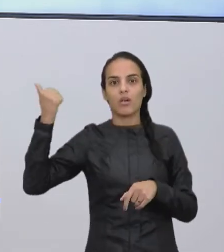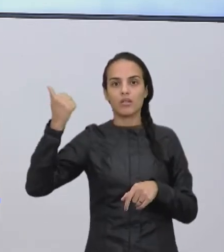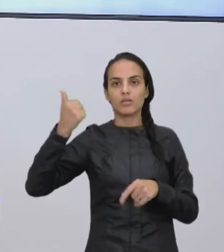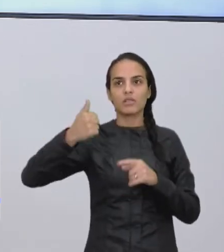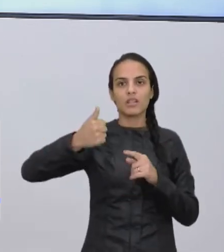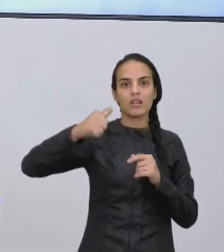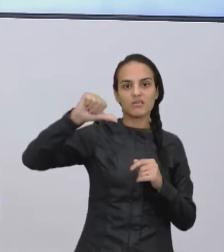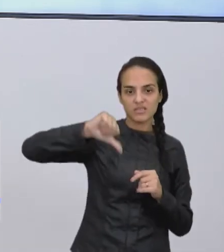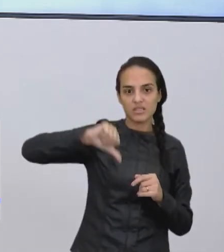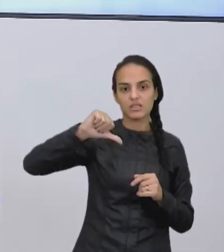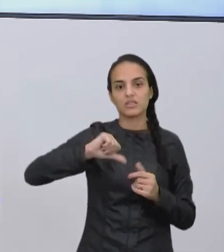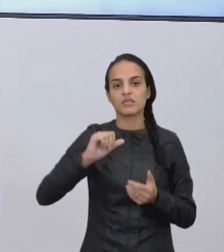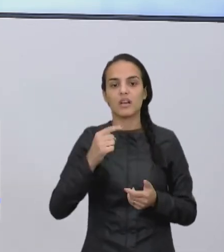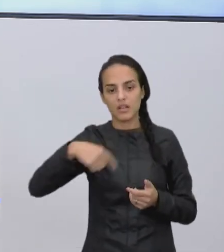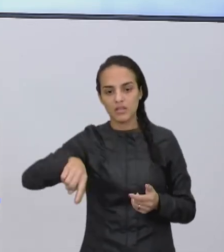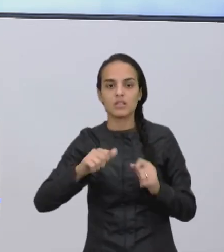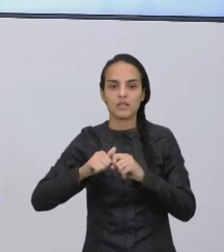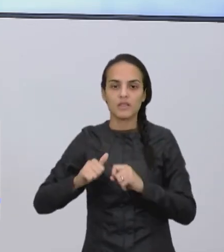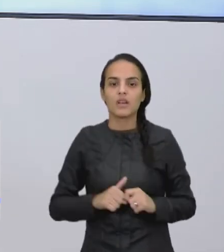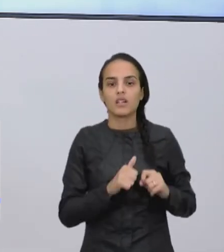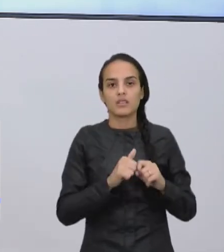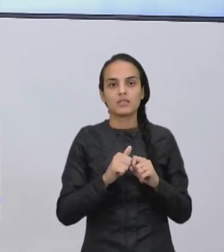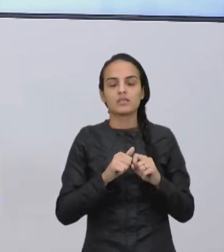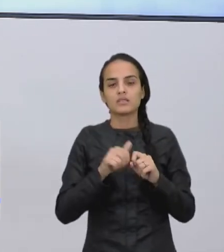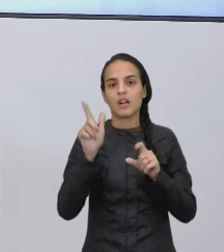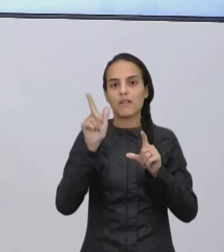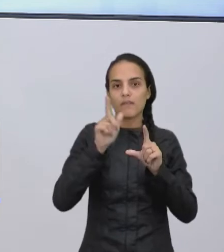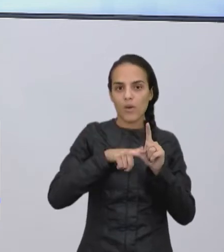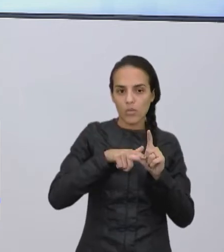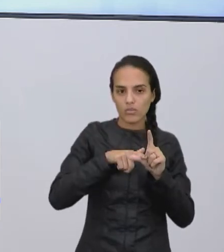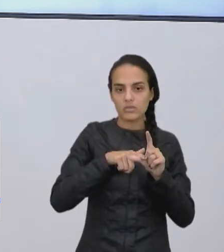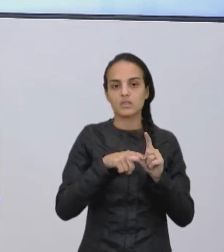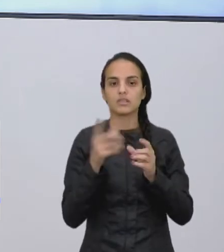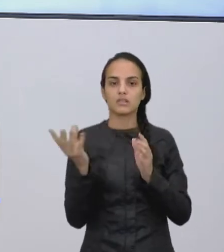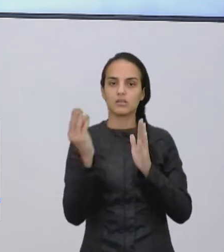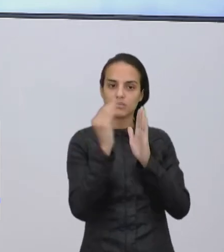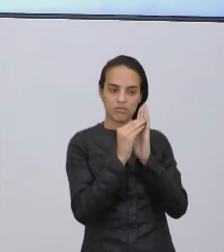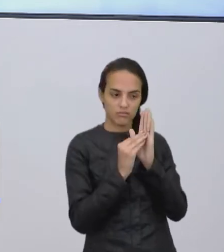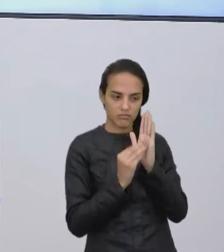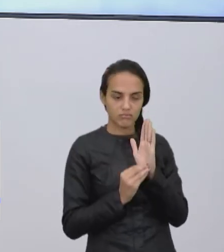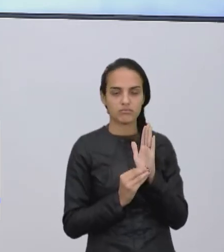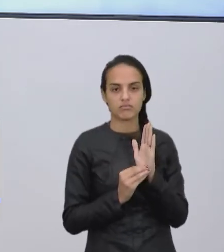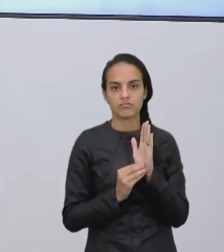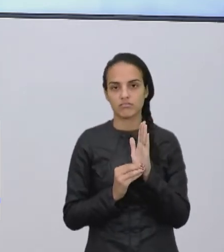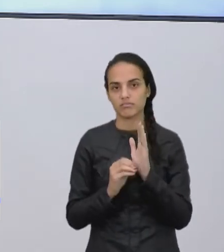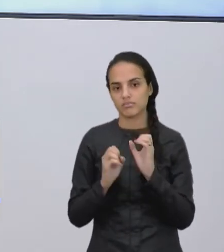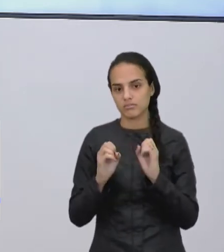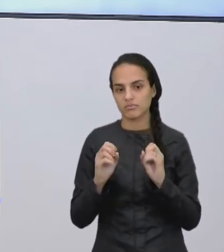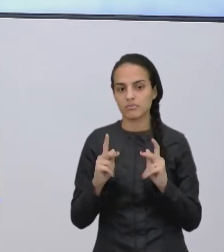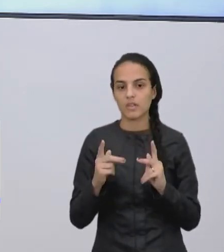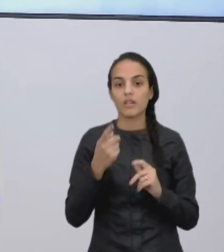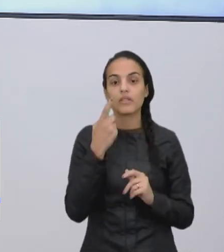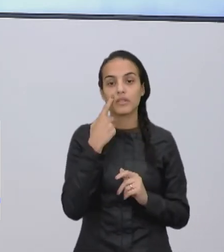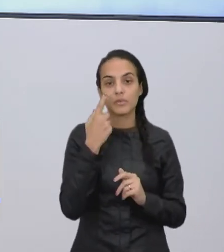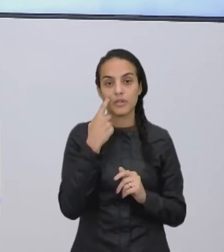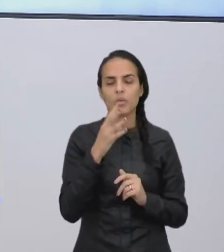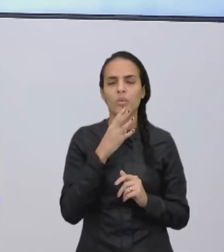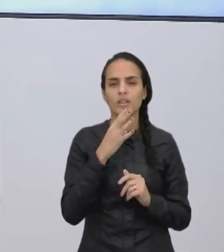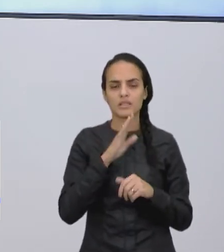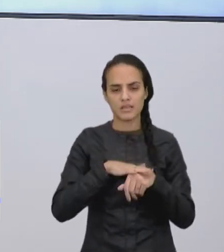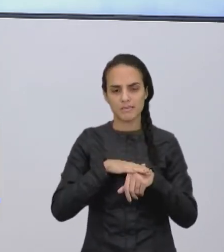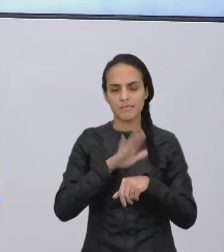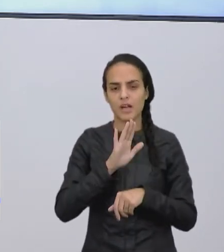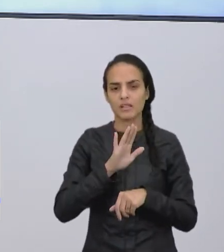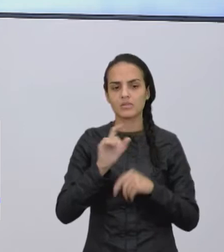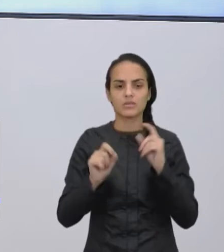gente pega esta fonte e coloca ali na nossa matriz, tá bom? Então vamos conhecer um pouquinho sobre